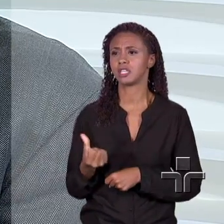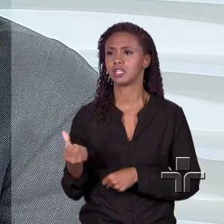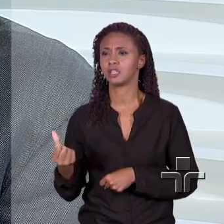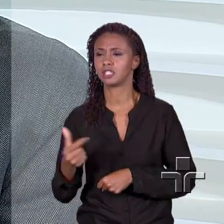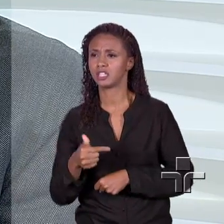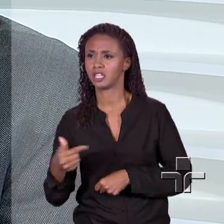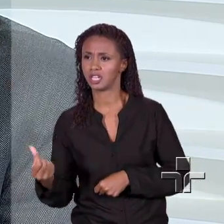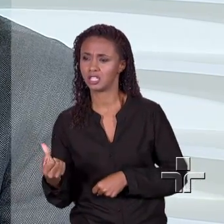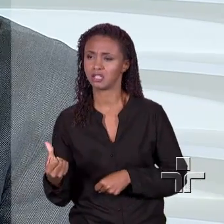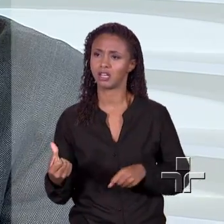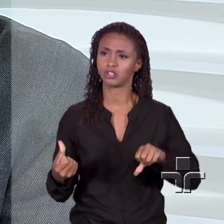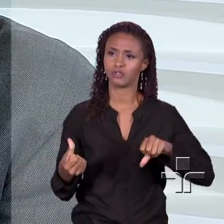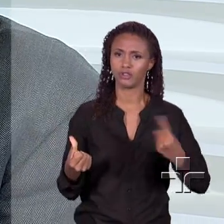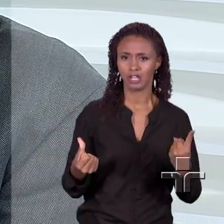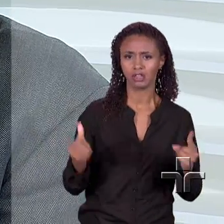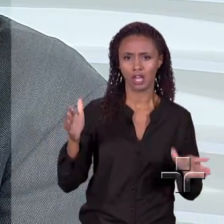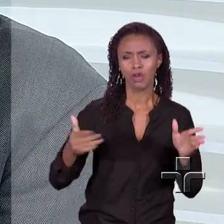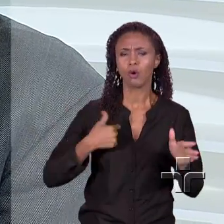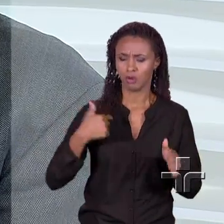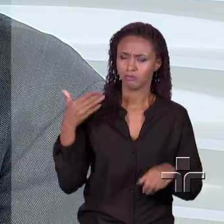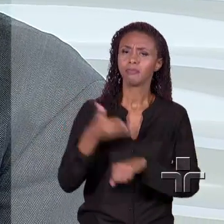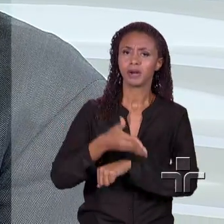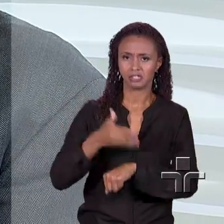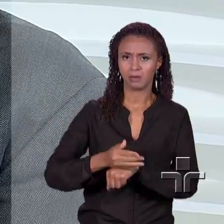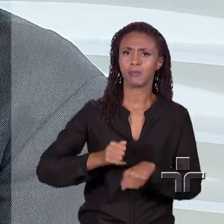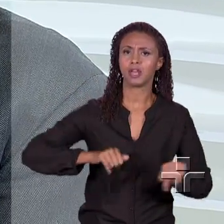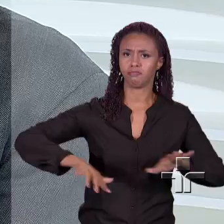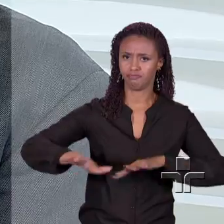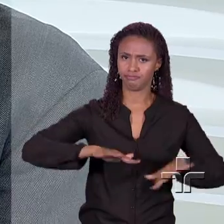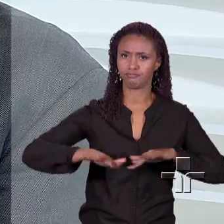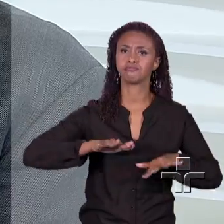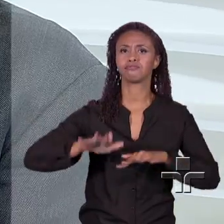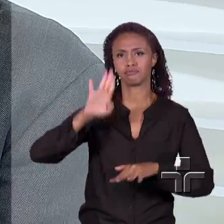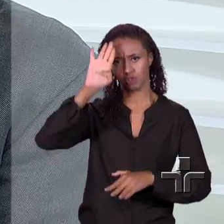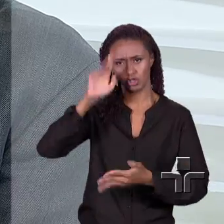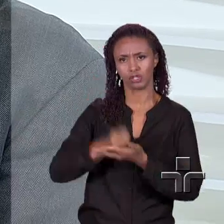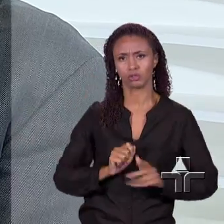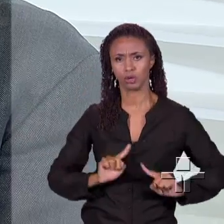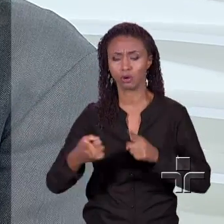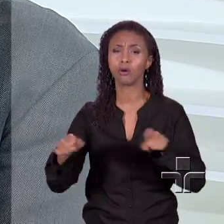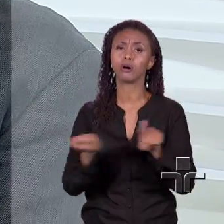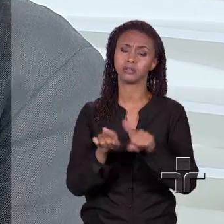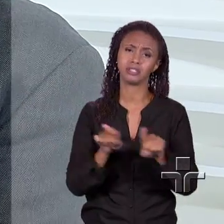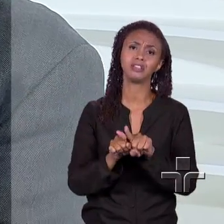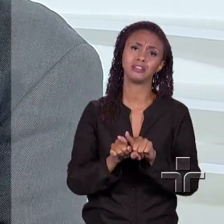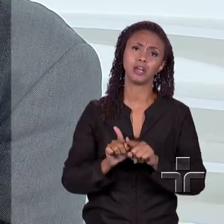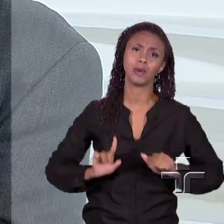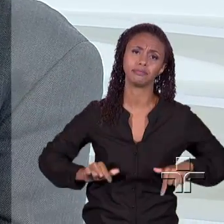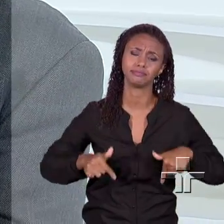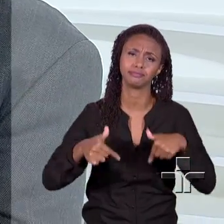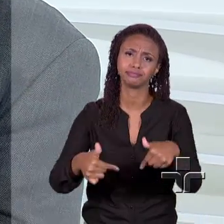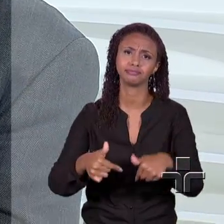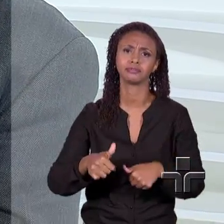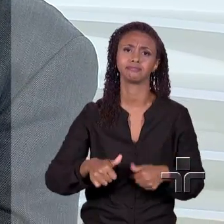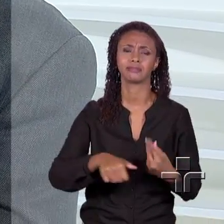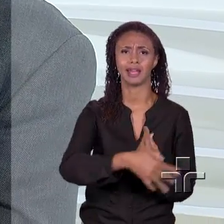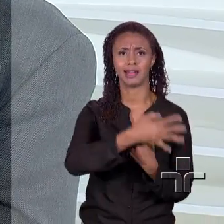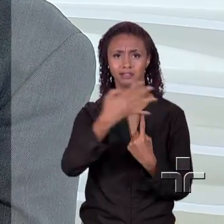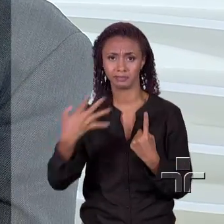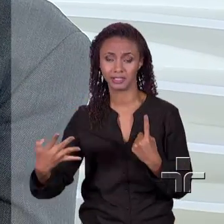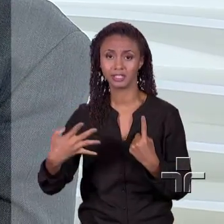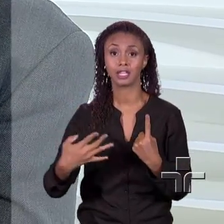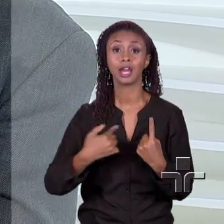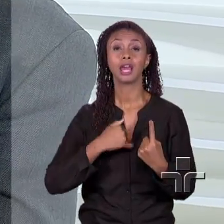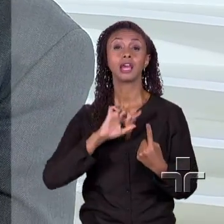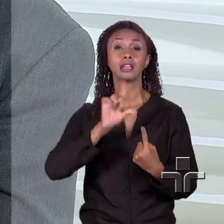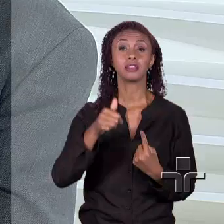nos movimentos contra a ditadura e fui um dos fundadores do movimento LGBT. Anos depois, quando eu voltei para a universidade